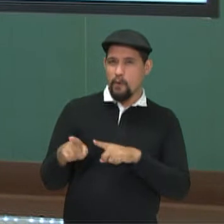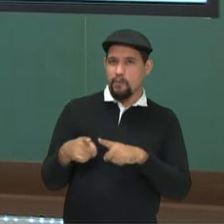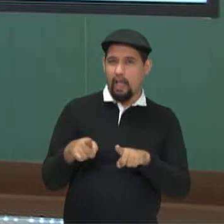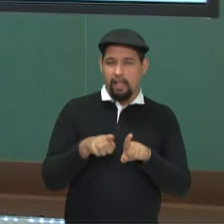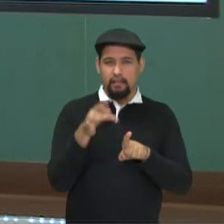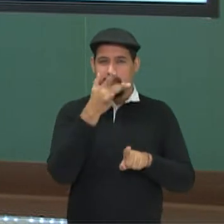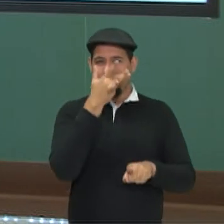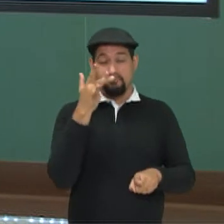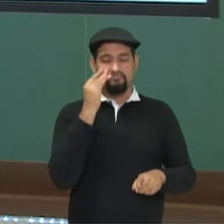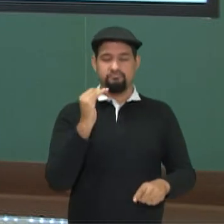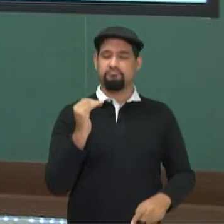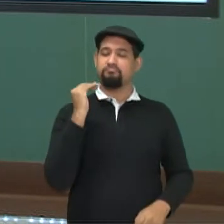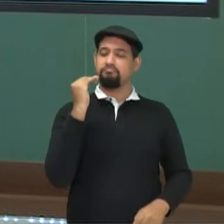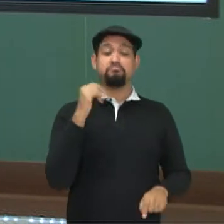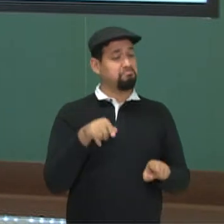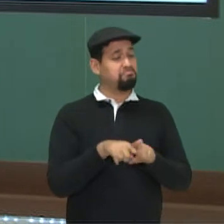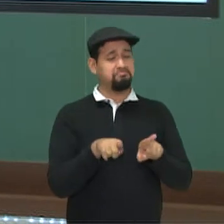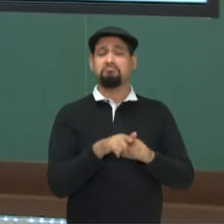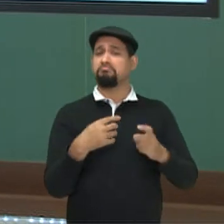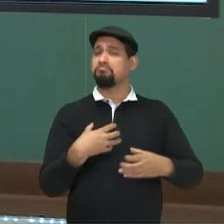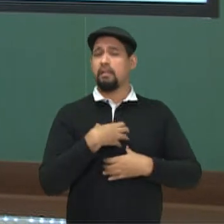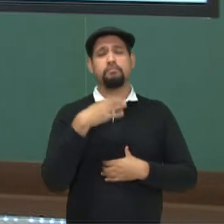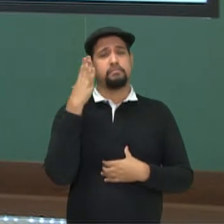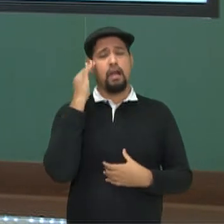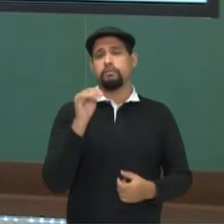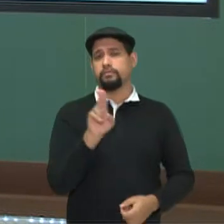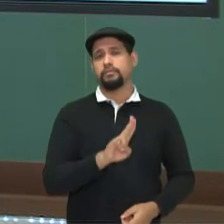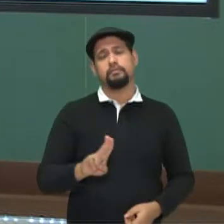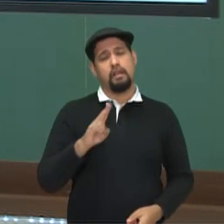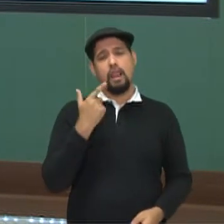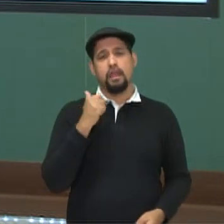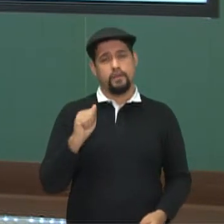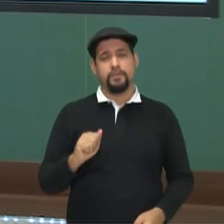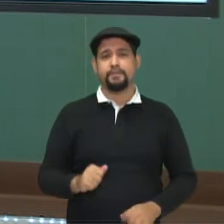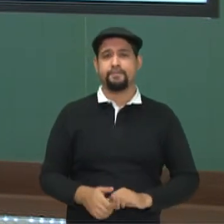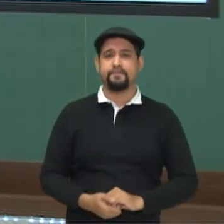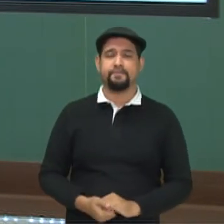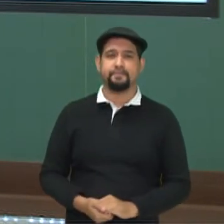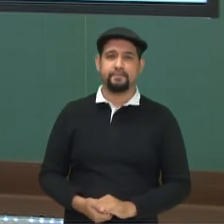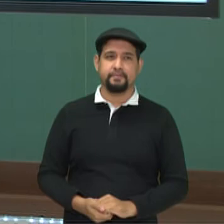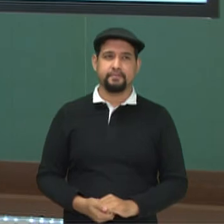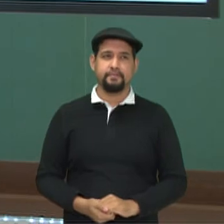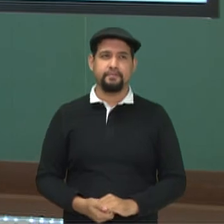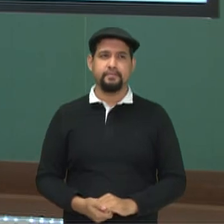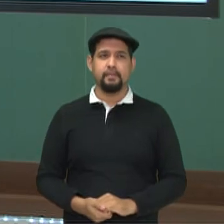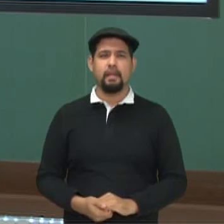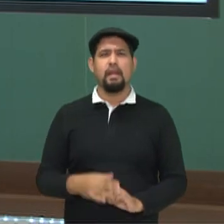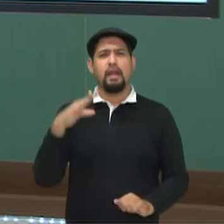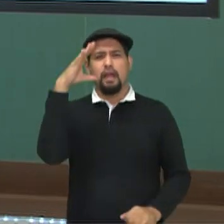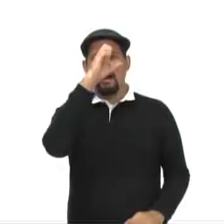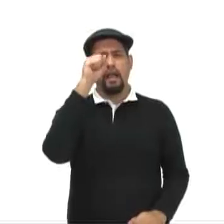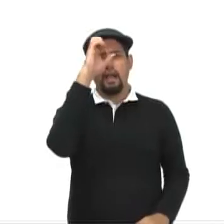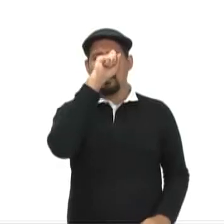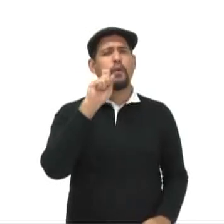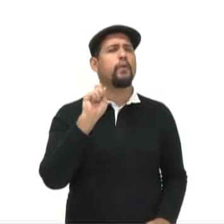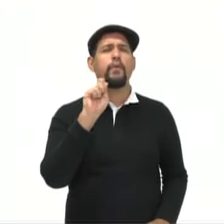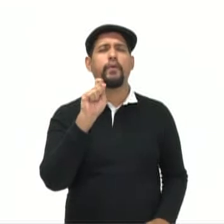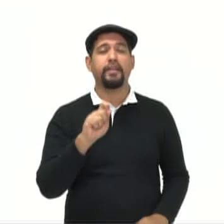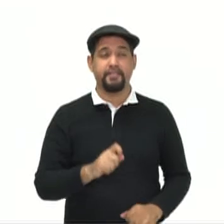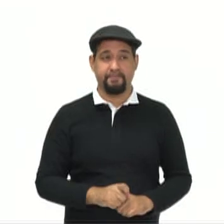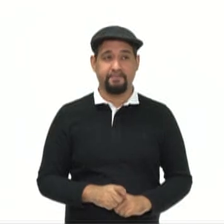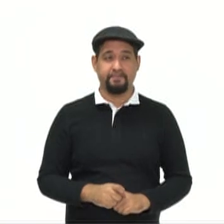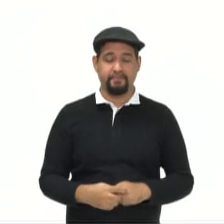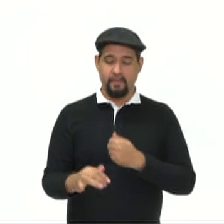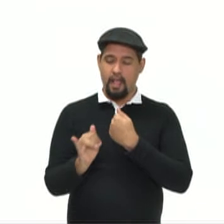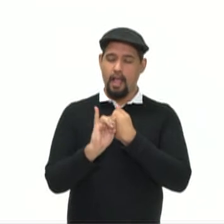leitor mais culto de que ele também sabe utilizar a língua. O que aprendemos? A crônica de Rubem